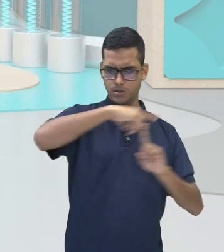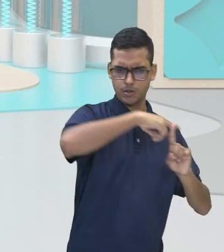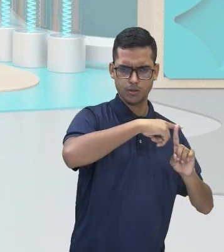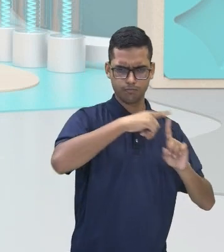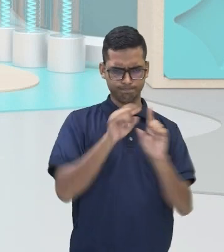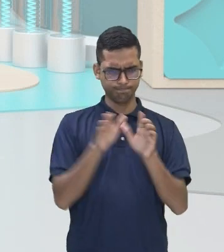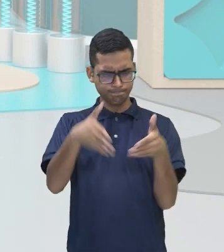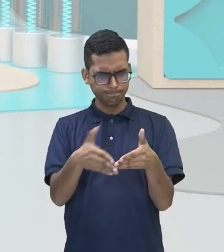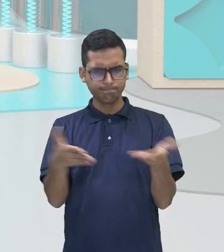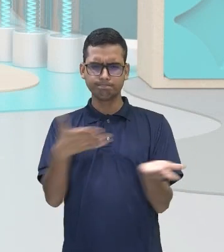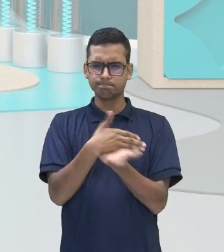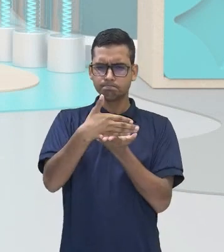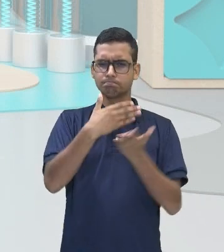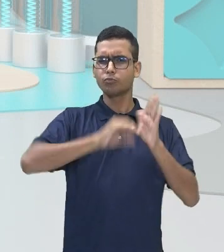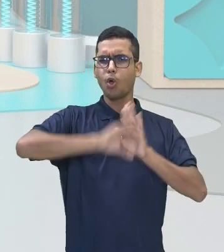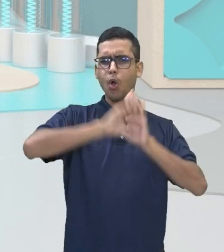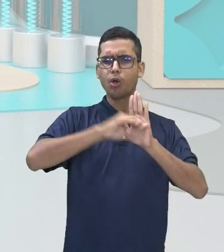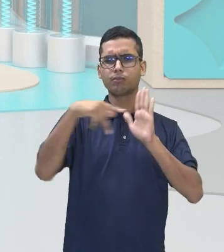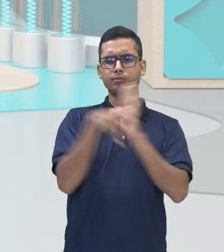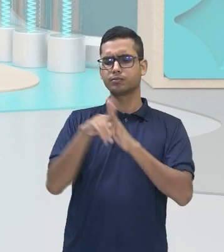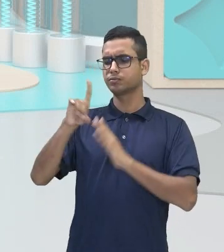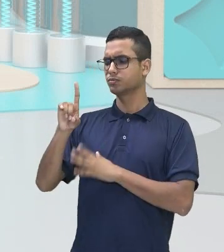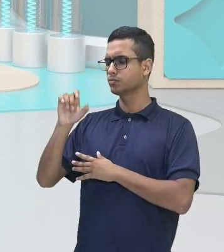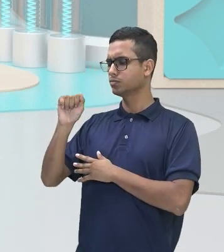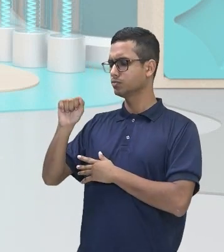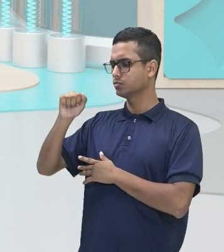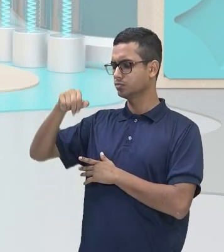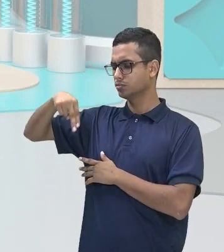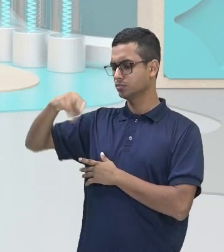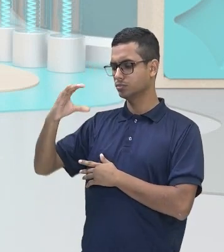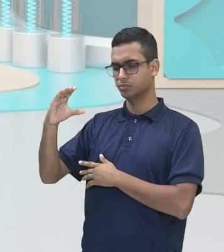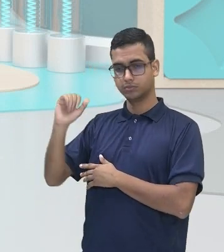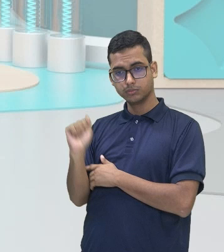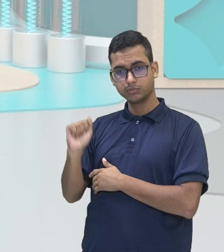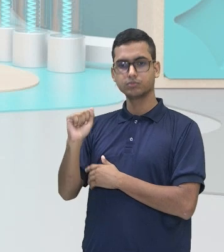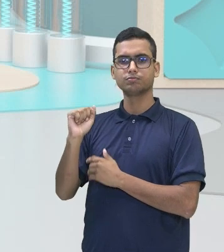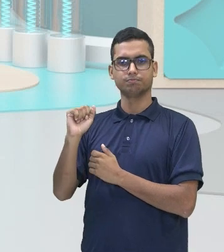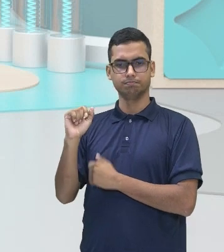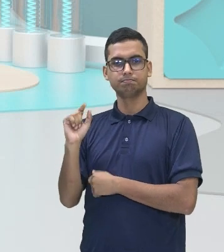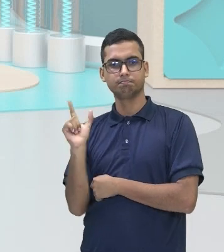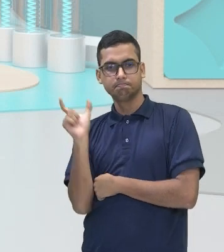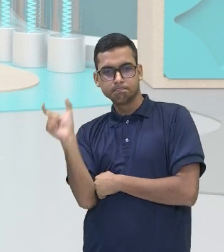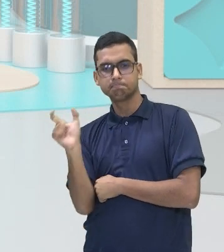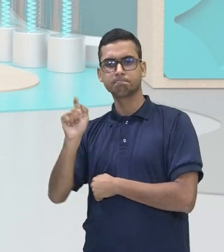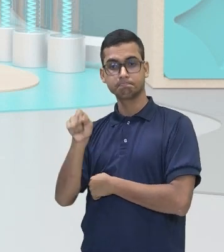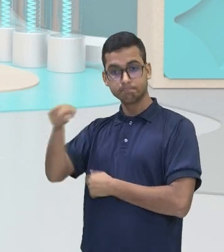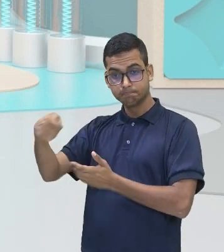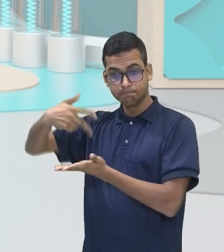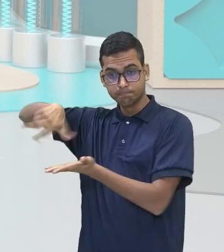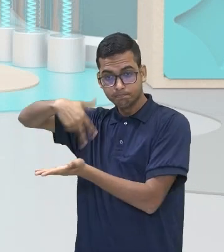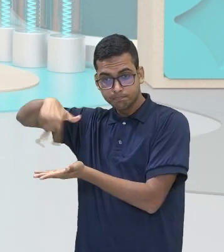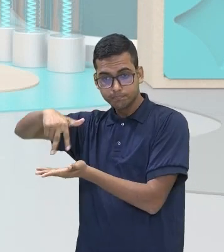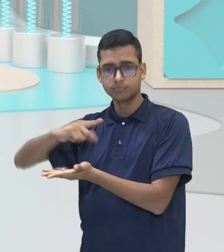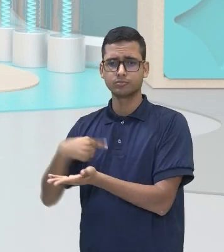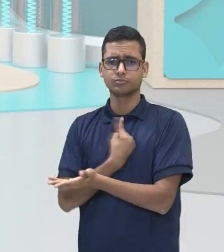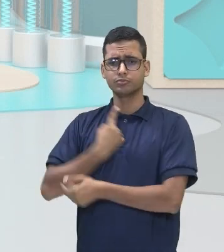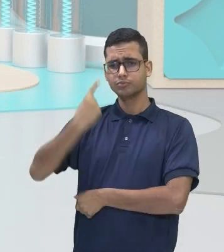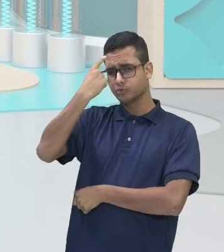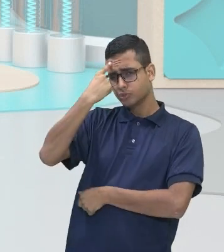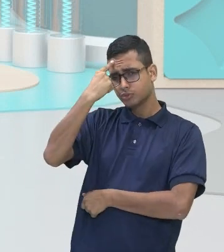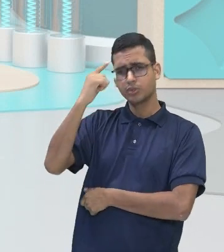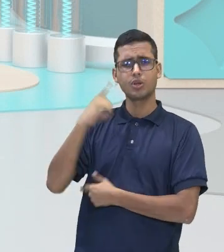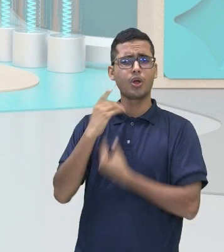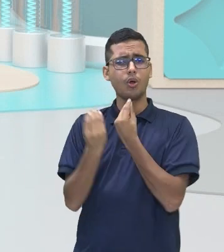específico, vamos conversar um pouco sobre a dança, e eu quero iniciar essa reflexão, essa construção do conhecimento, trazendo o